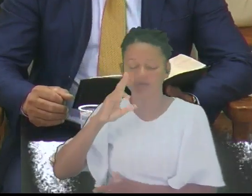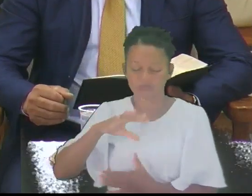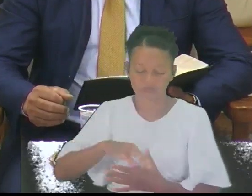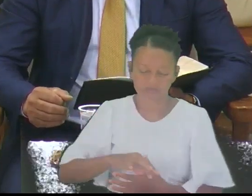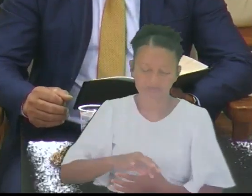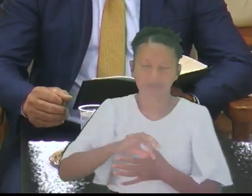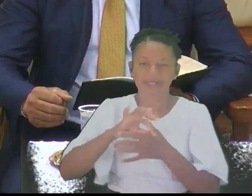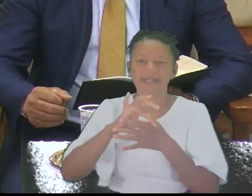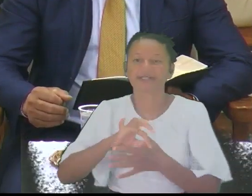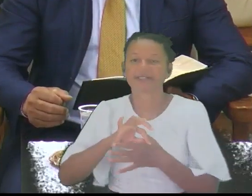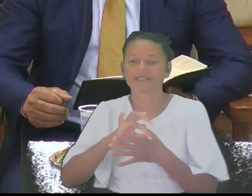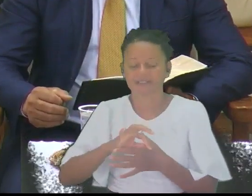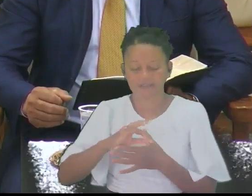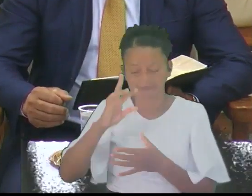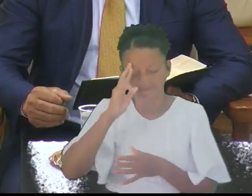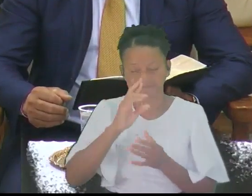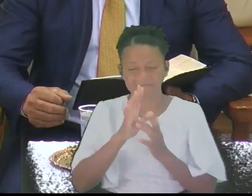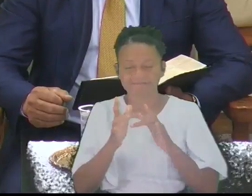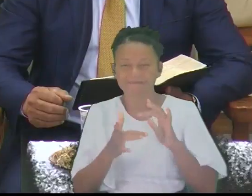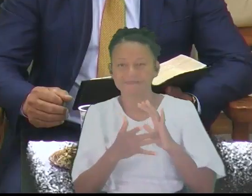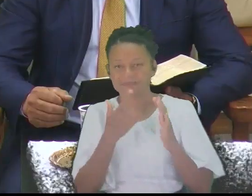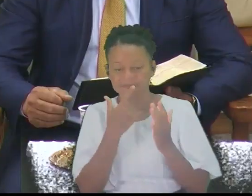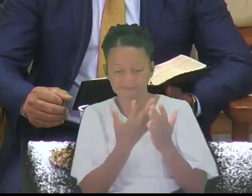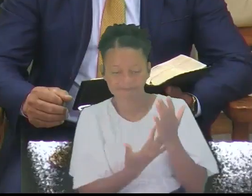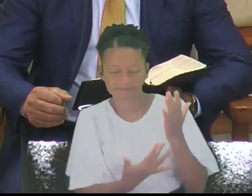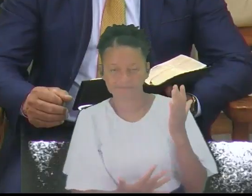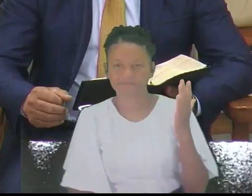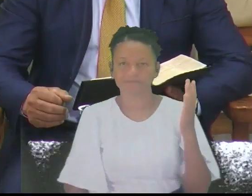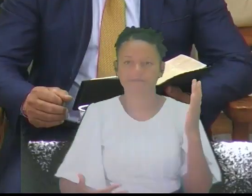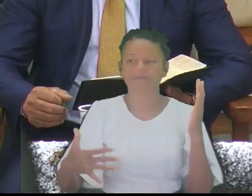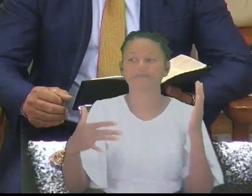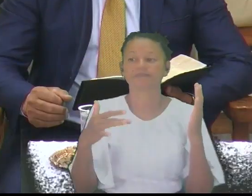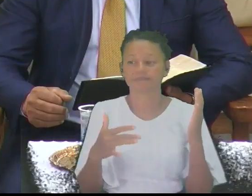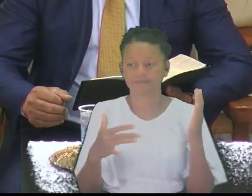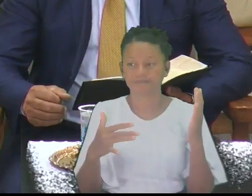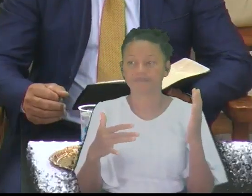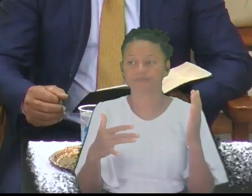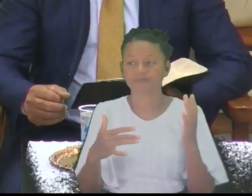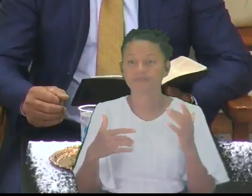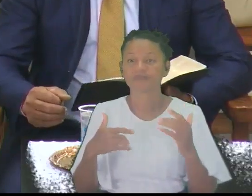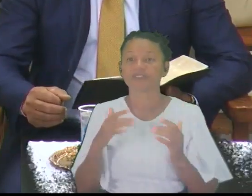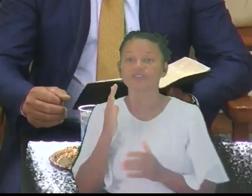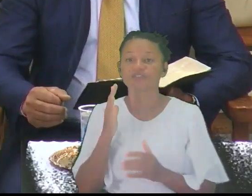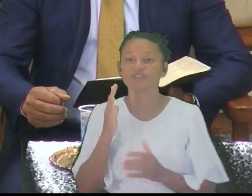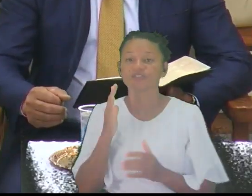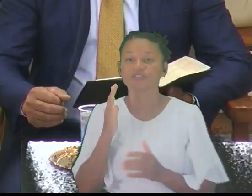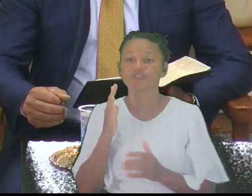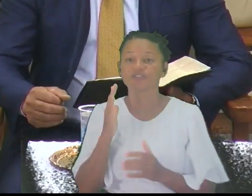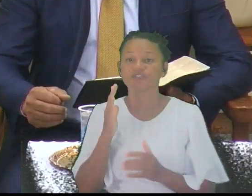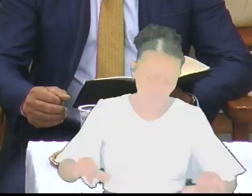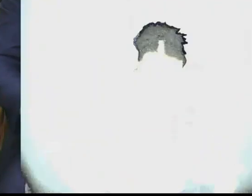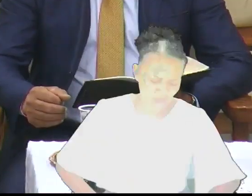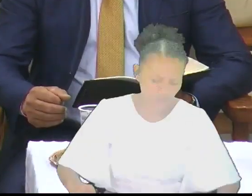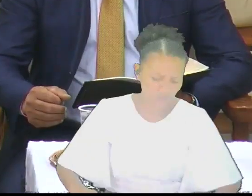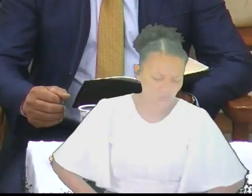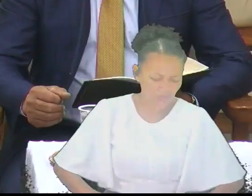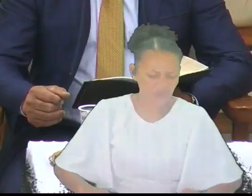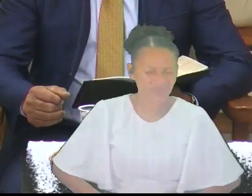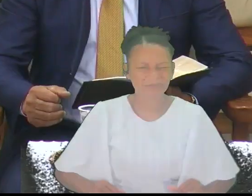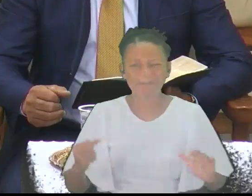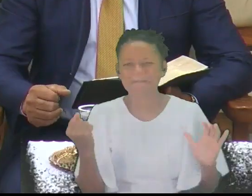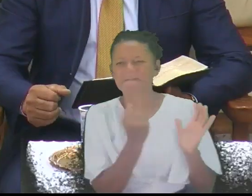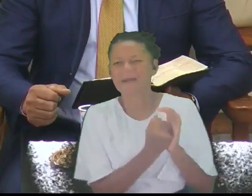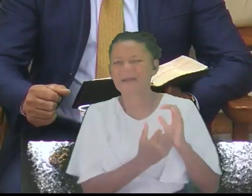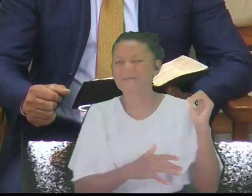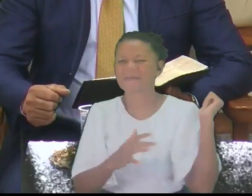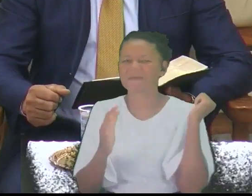do Senhor Jesus, do sangue do Senhor Jesus, que foi rasgado e derramado por nós